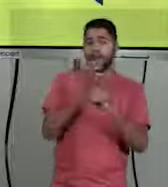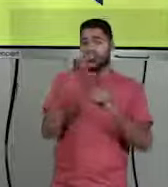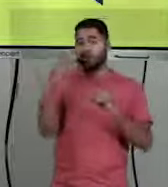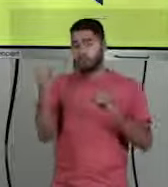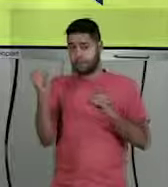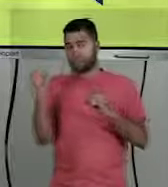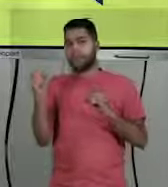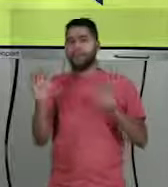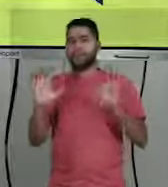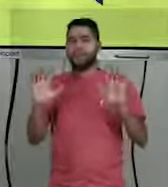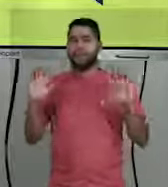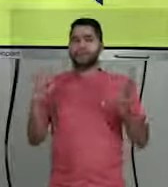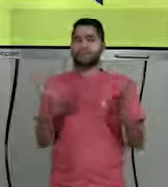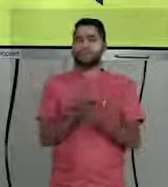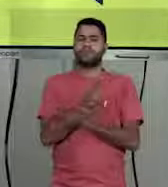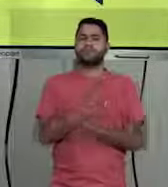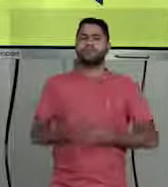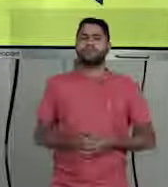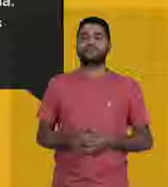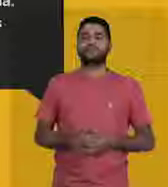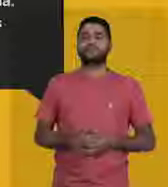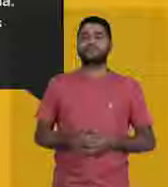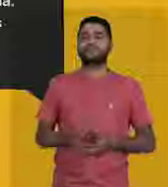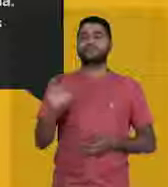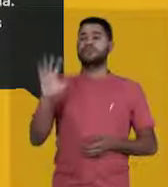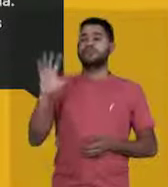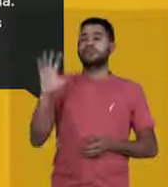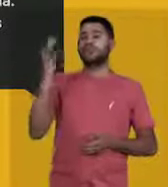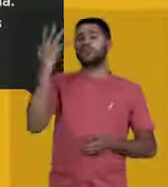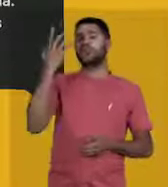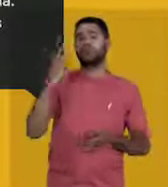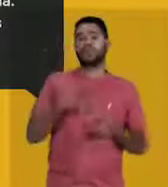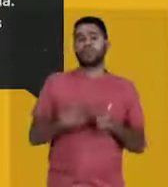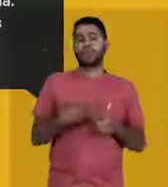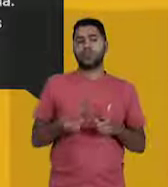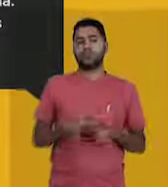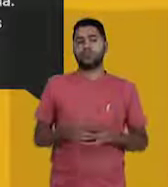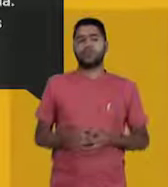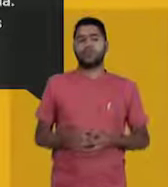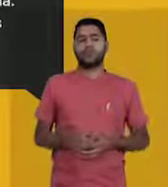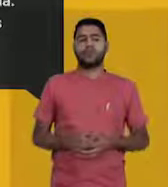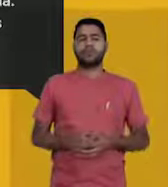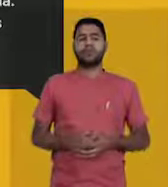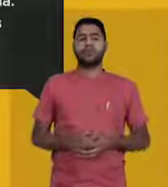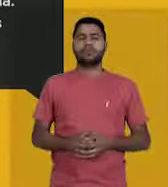ainda assim acontecer. Isso vai ocorrer porque existe